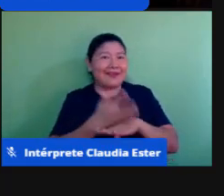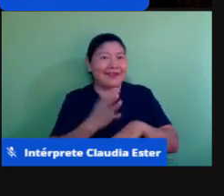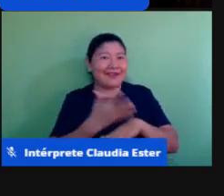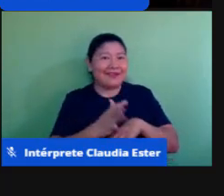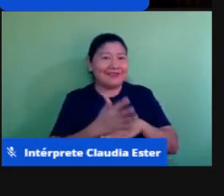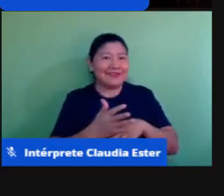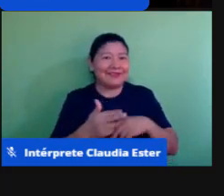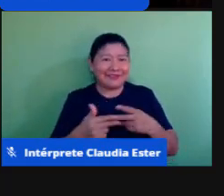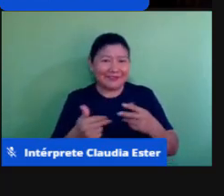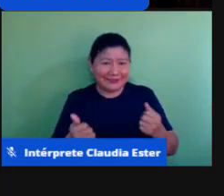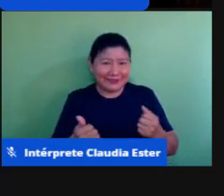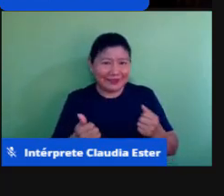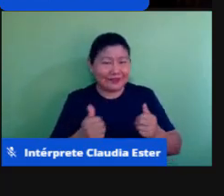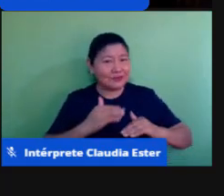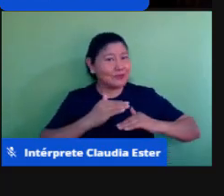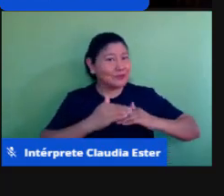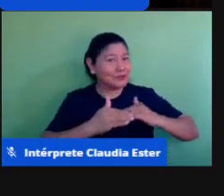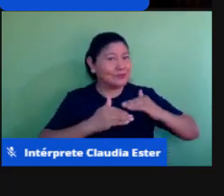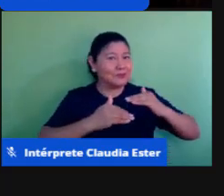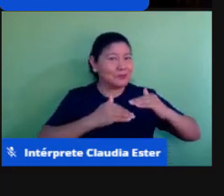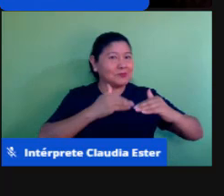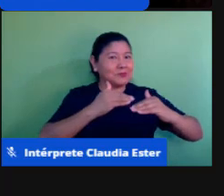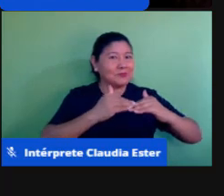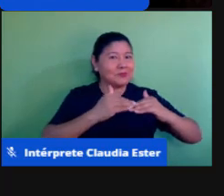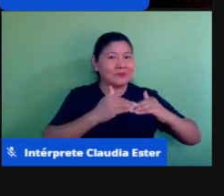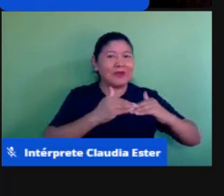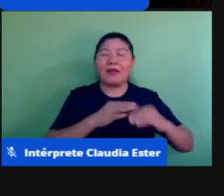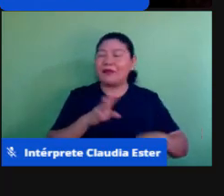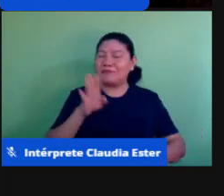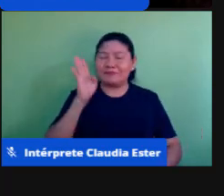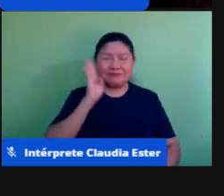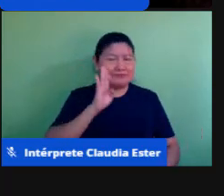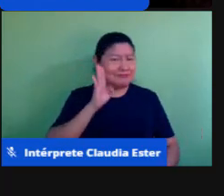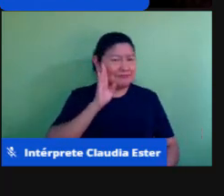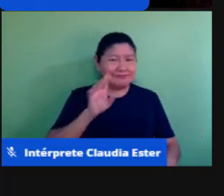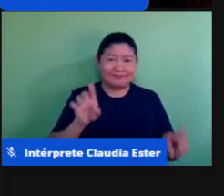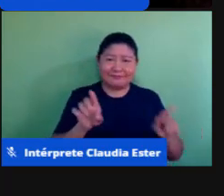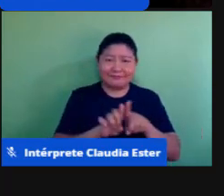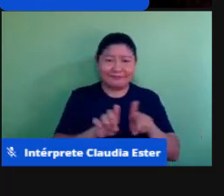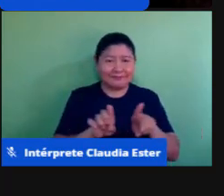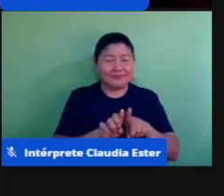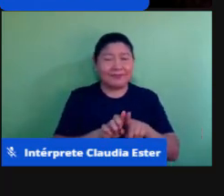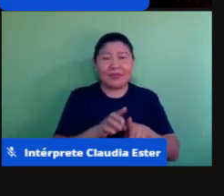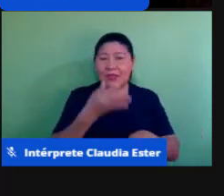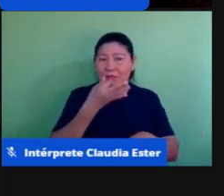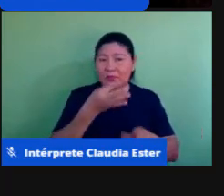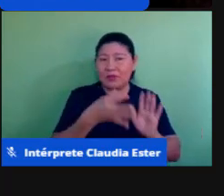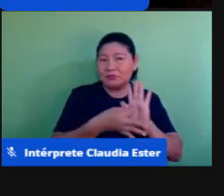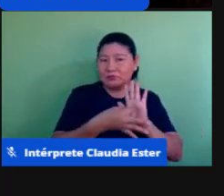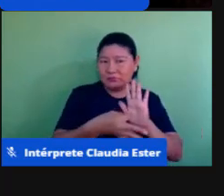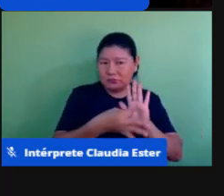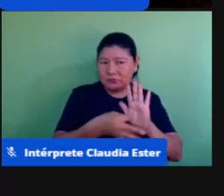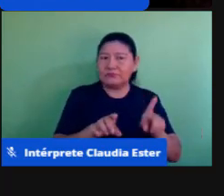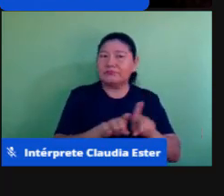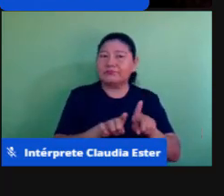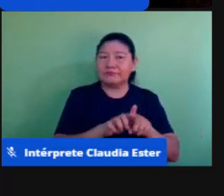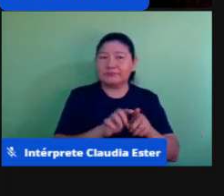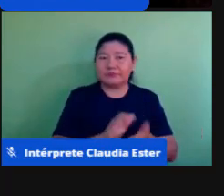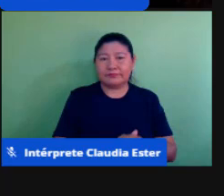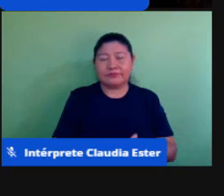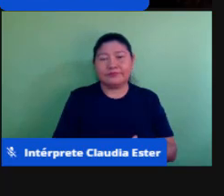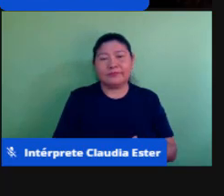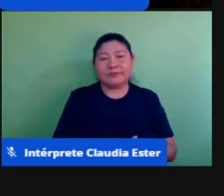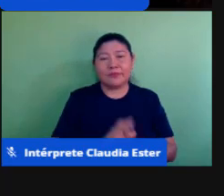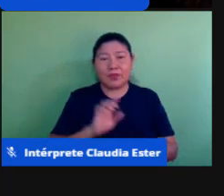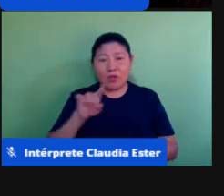e evoluindo a cada dia, certo? Legal, né? É uma outra opção. Tem uma outra que eu gosto